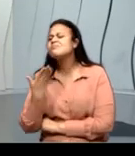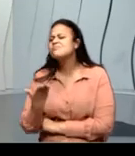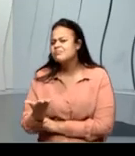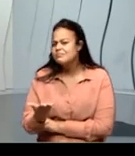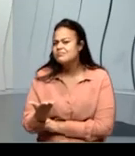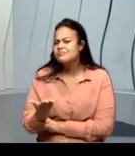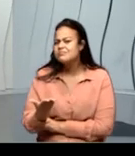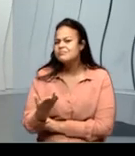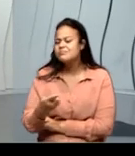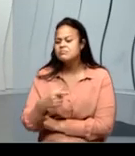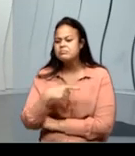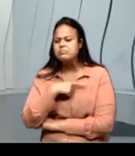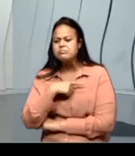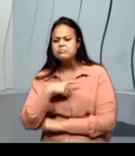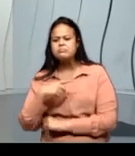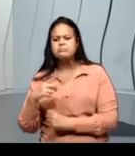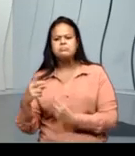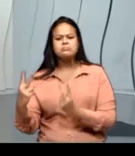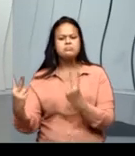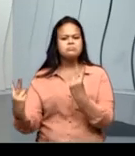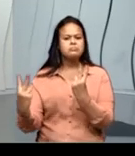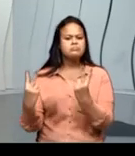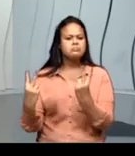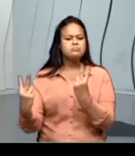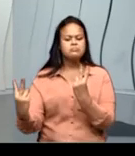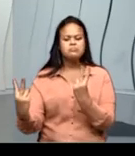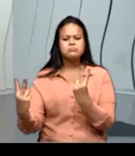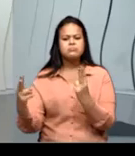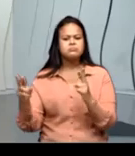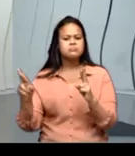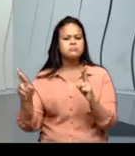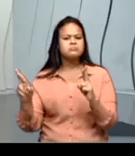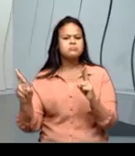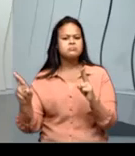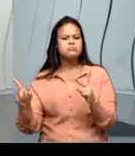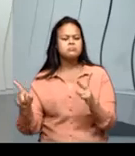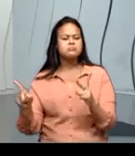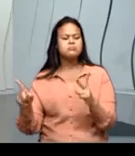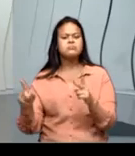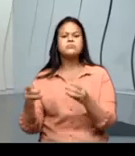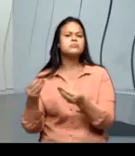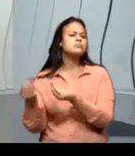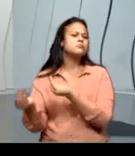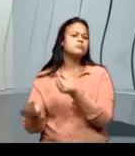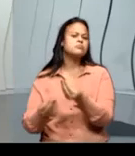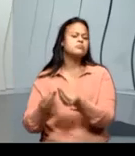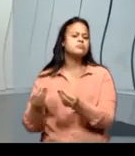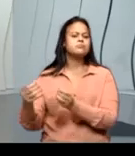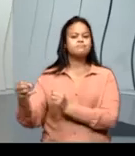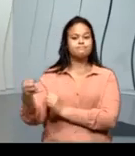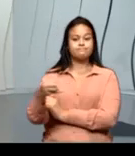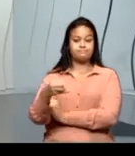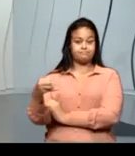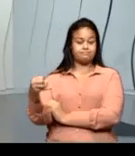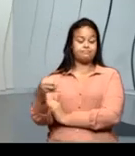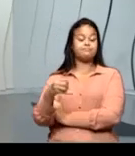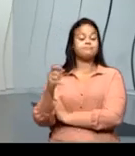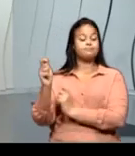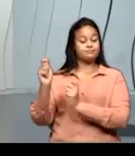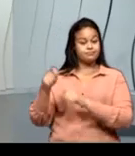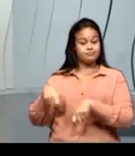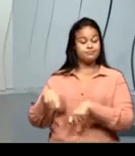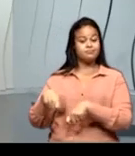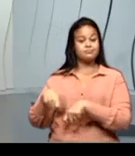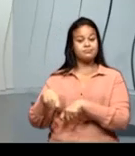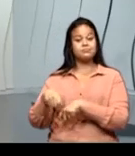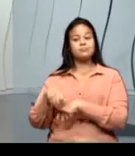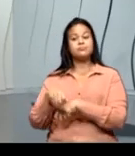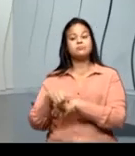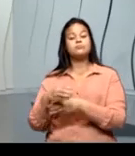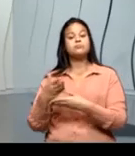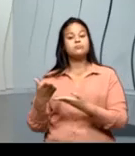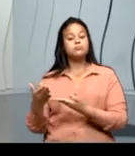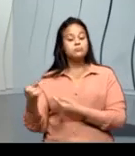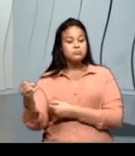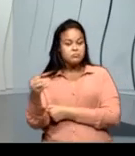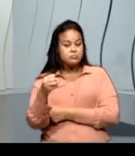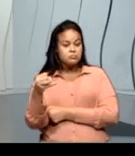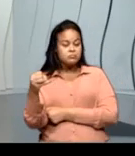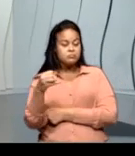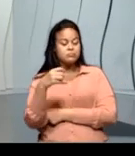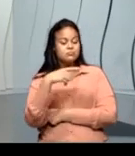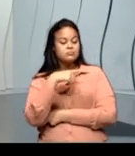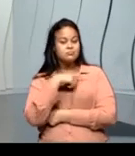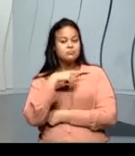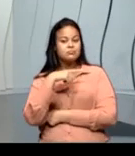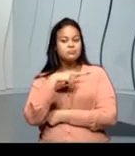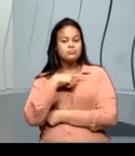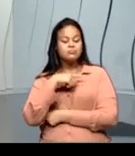Você tem 2 vetores opostos. Você, então, subtrai esses 2 vetores. Ao subtrair, você vai obter